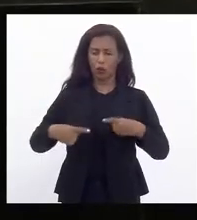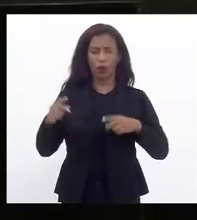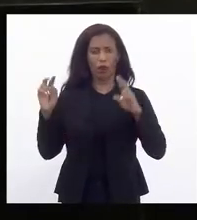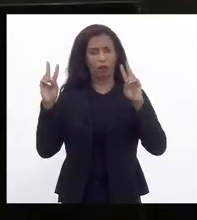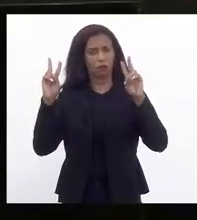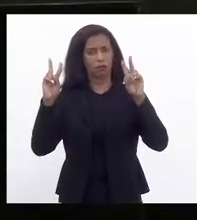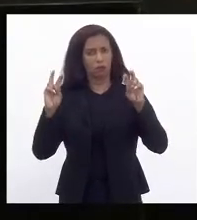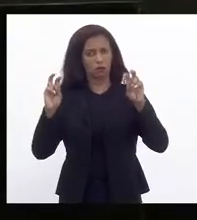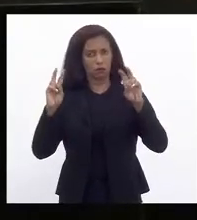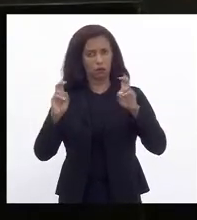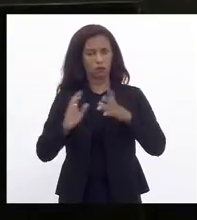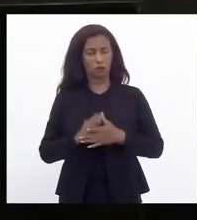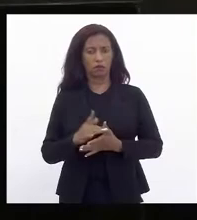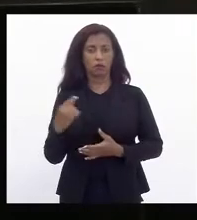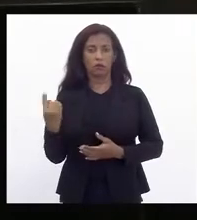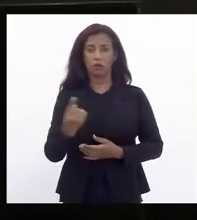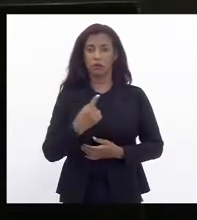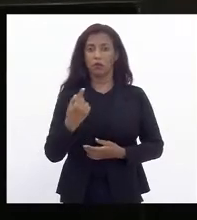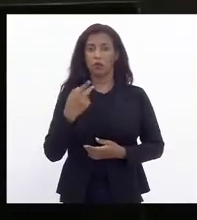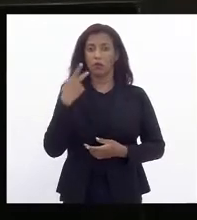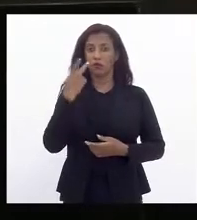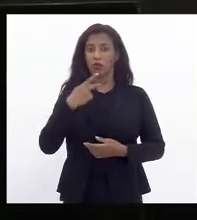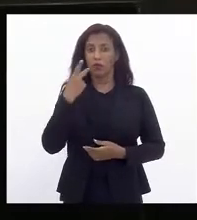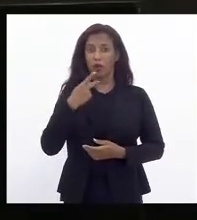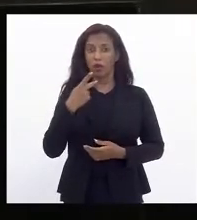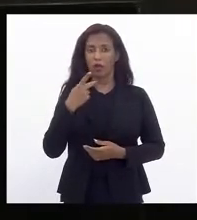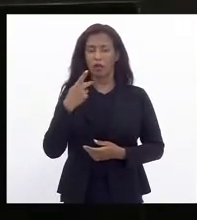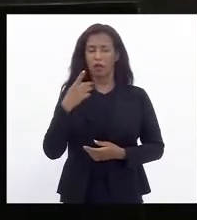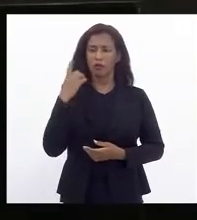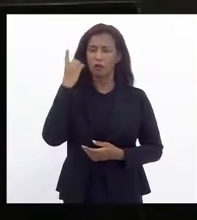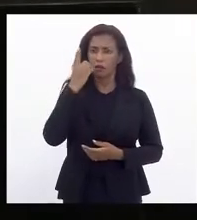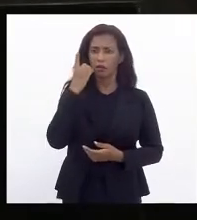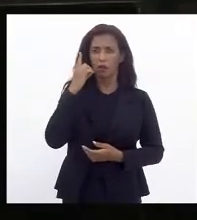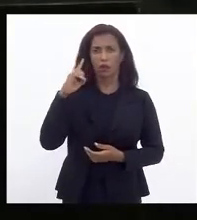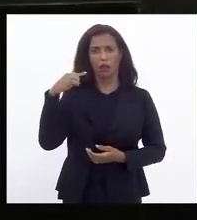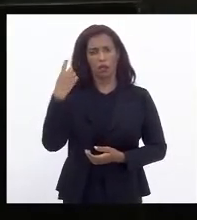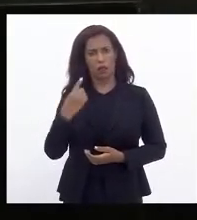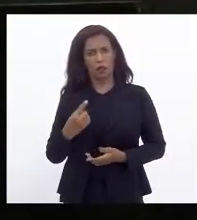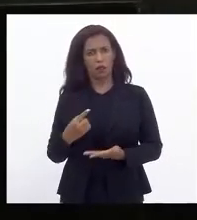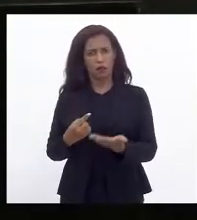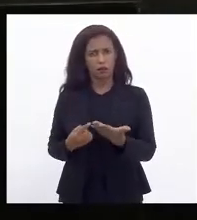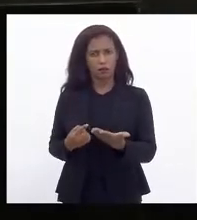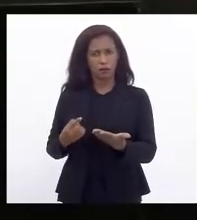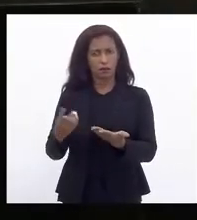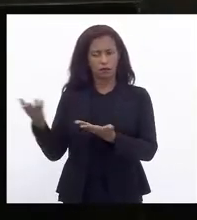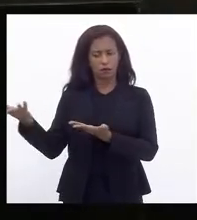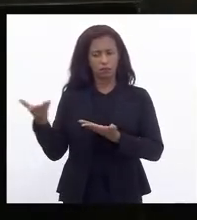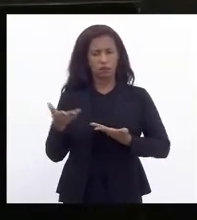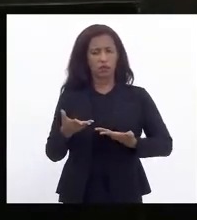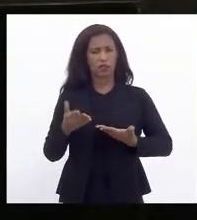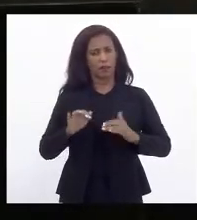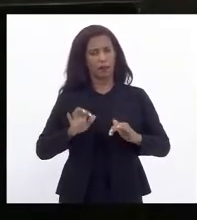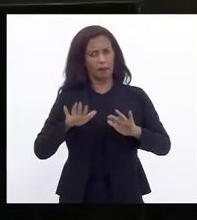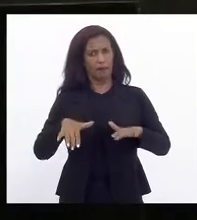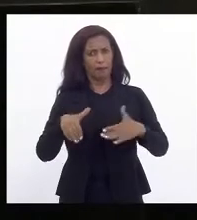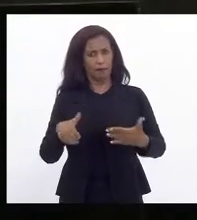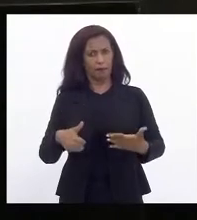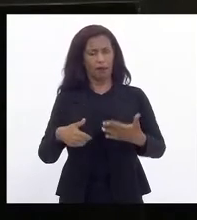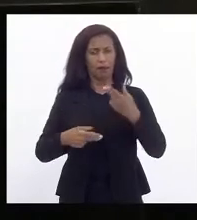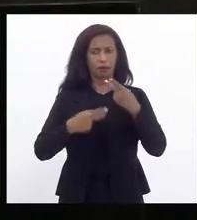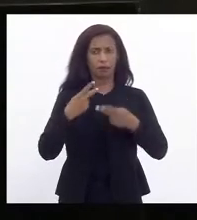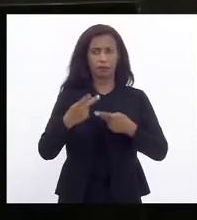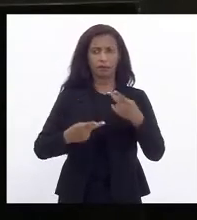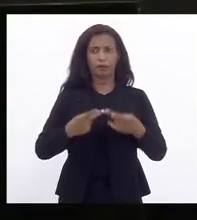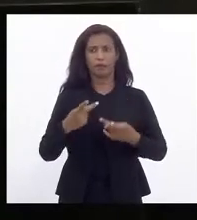questão, nós estamos falando, deputada Dani, e Vossa Excelência vai trazer muito bem essa